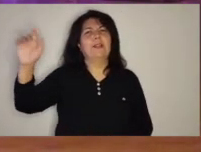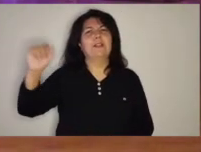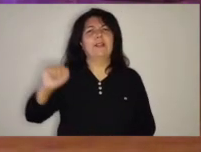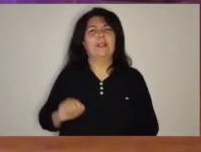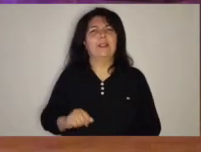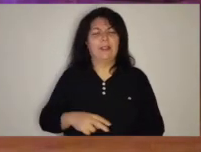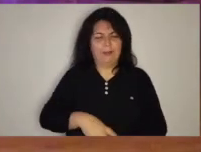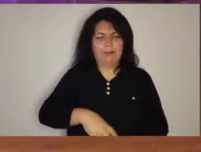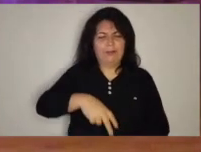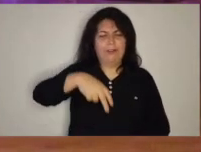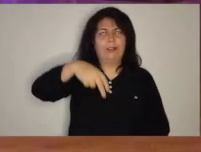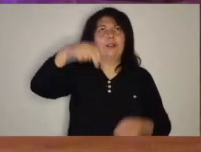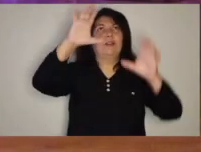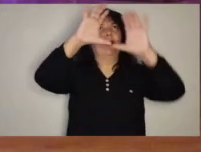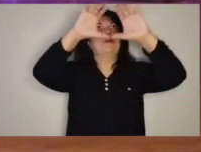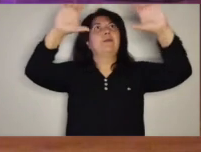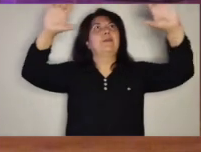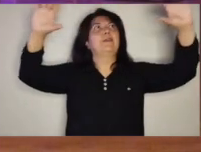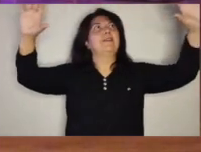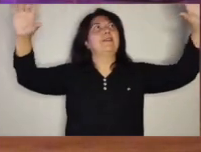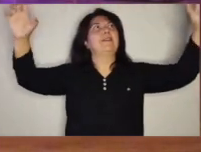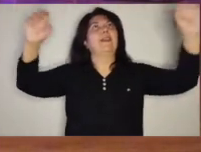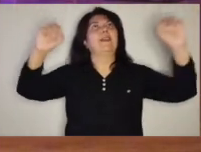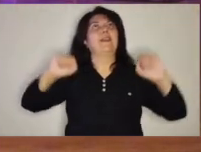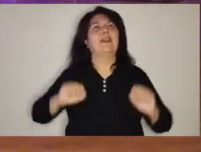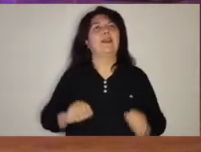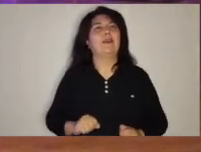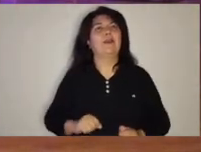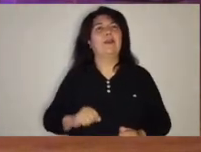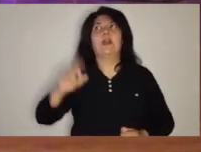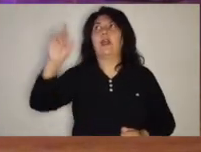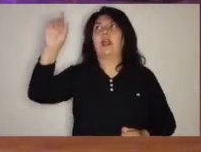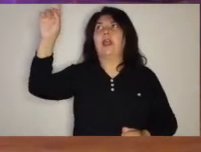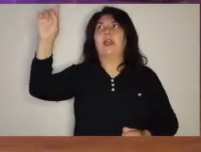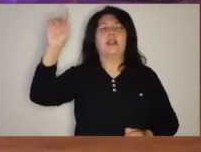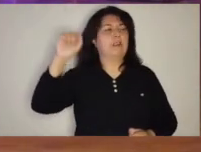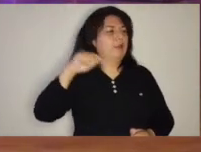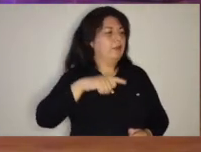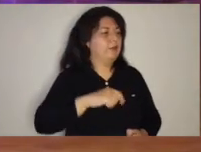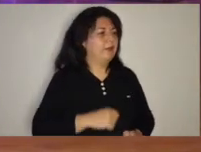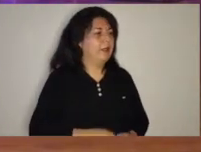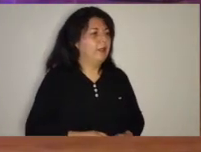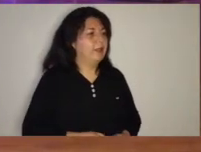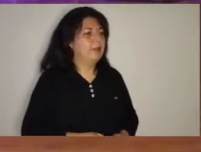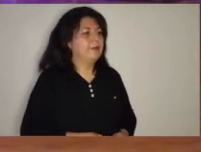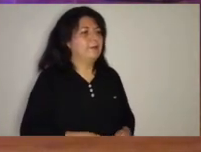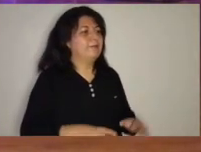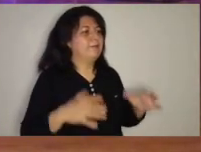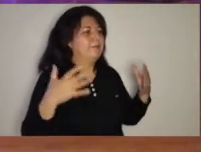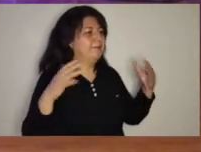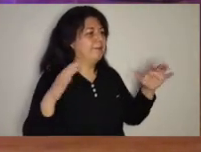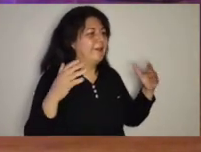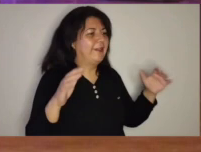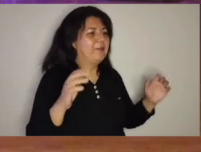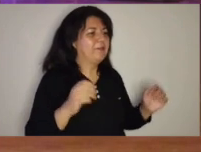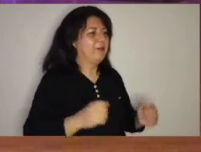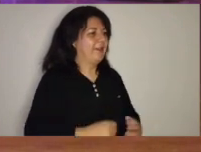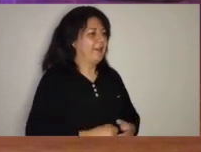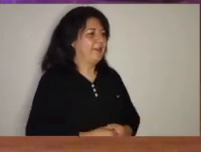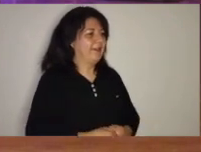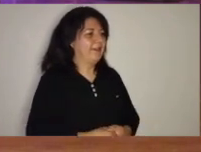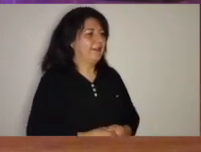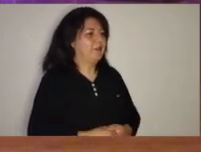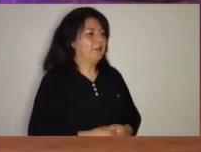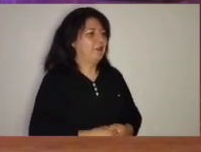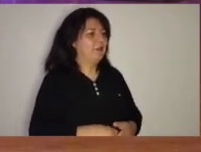é privilégio. Pensou você chega lá no céu e o Senhor fala, parabéns, Juliana, você está aqui